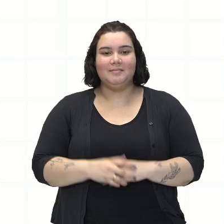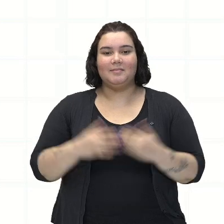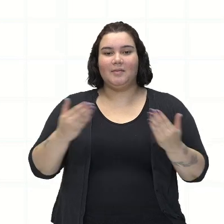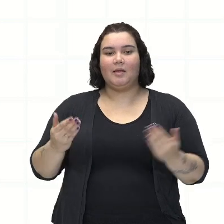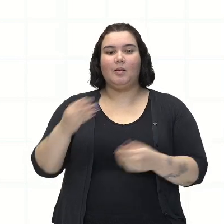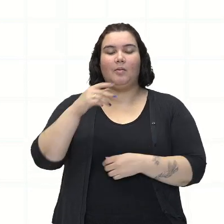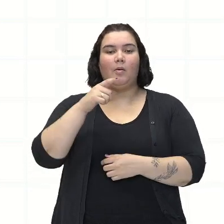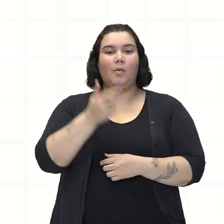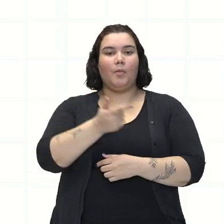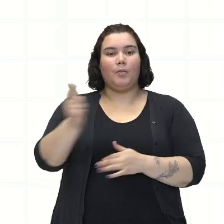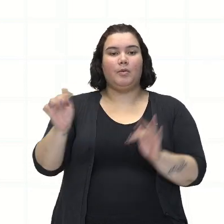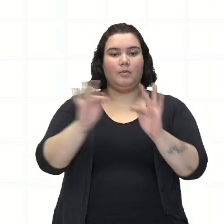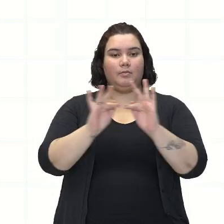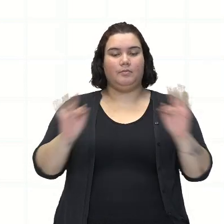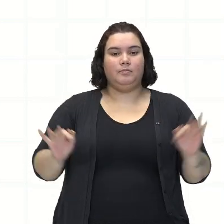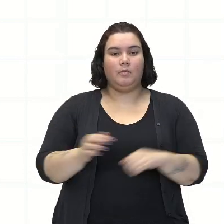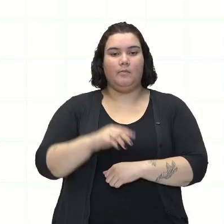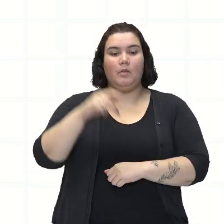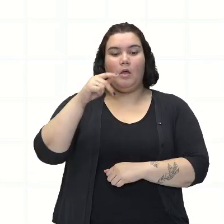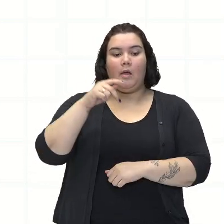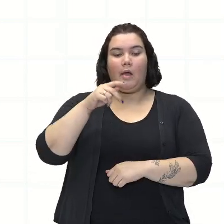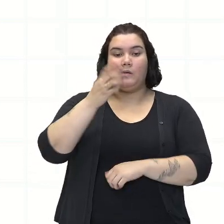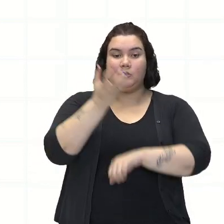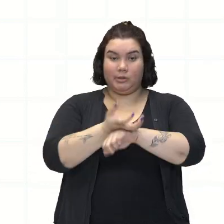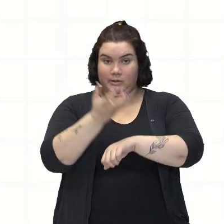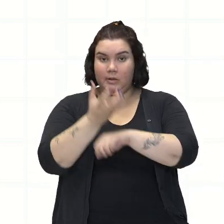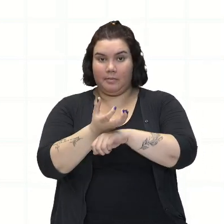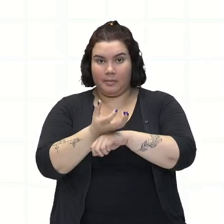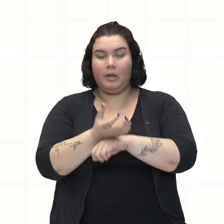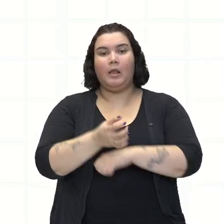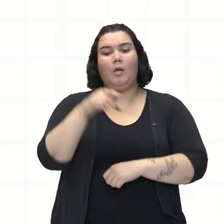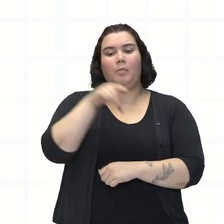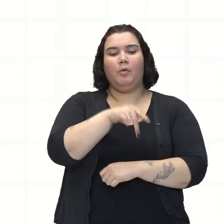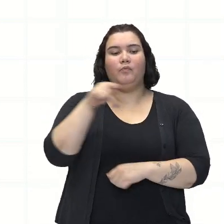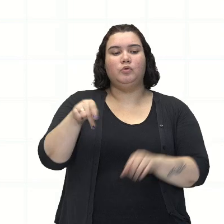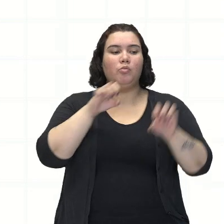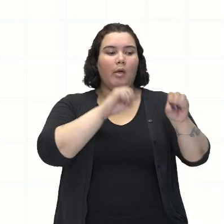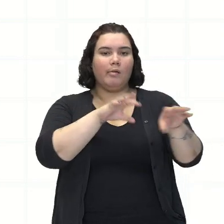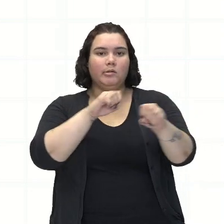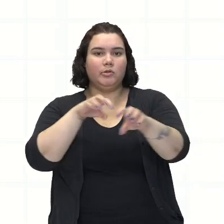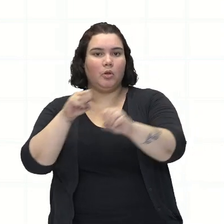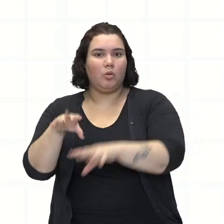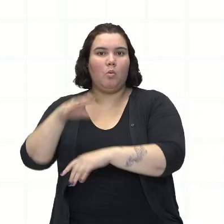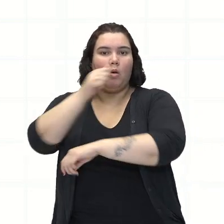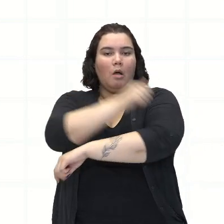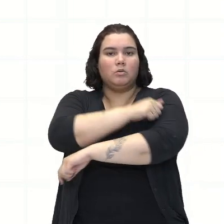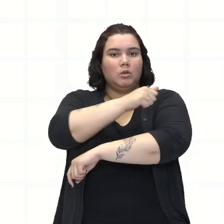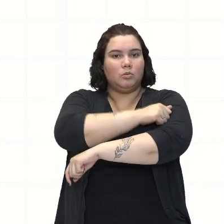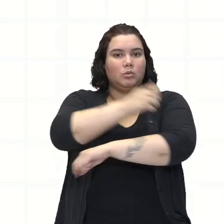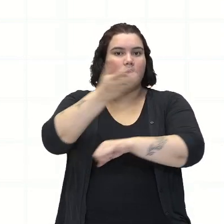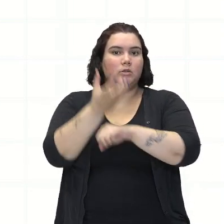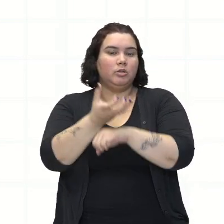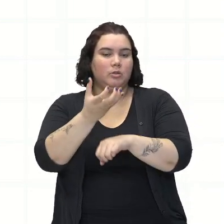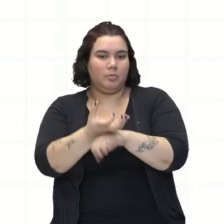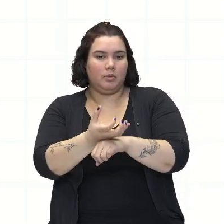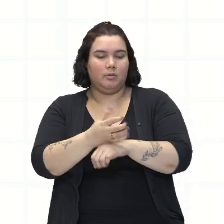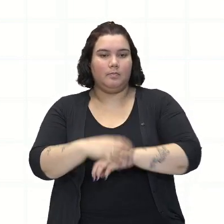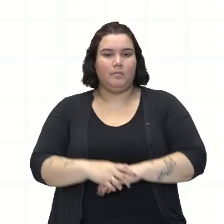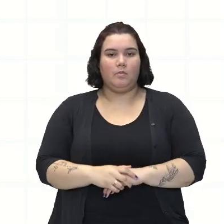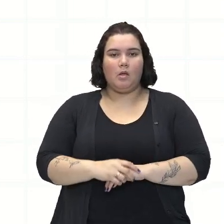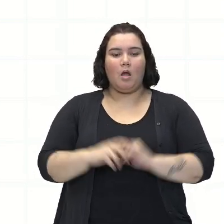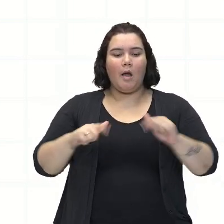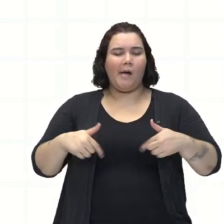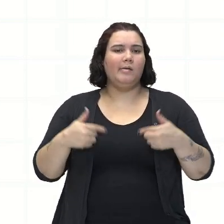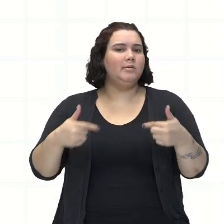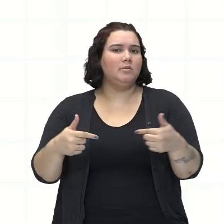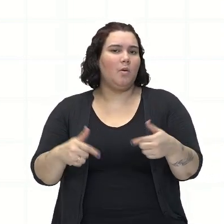professora ensinou a matéria aos alunos. Então, a professora está fazendo uma ação diretamente de ensinar,